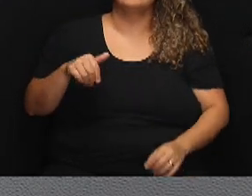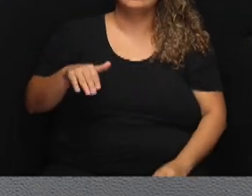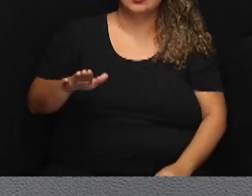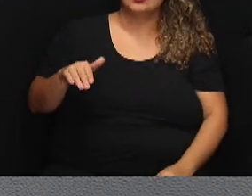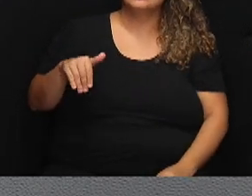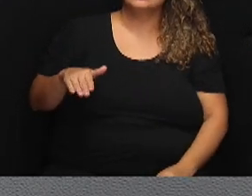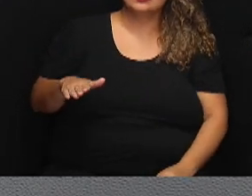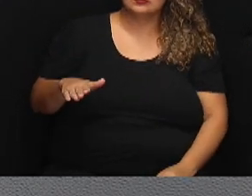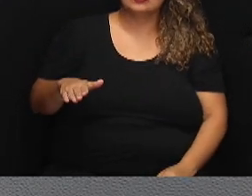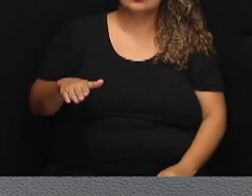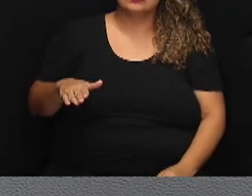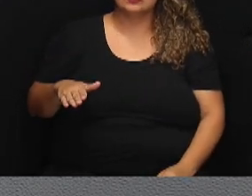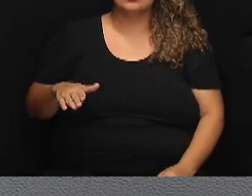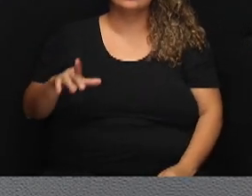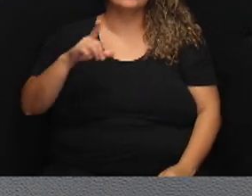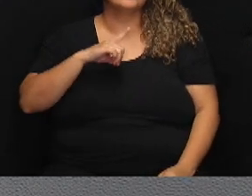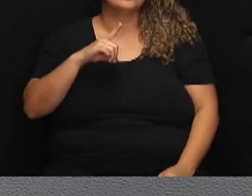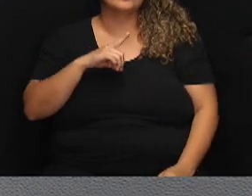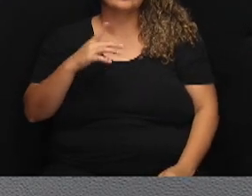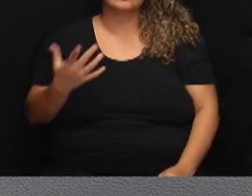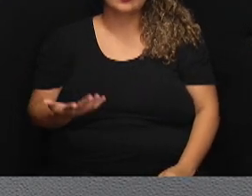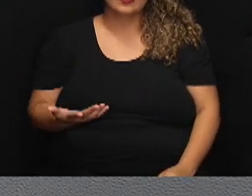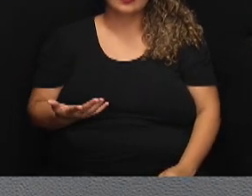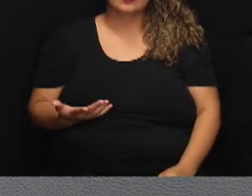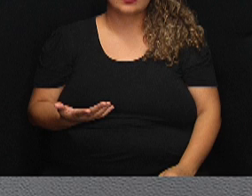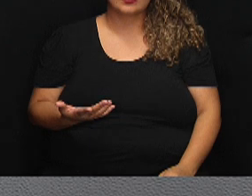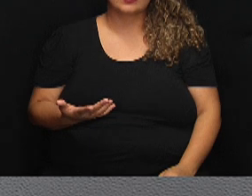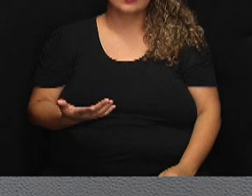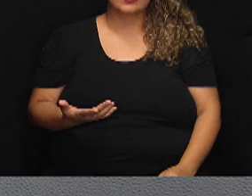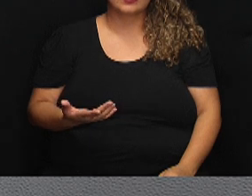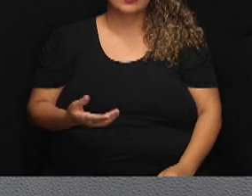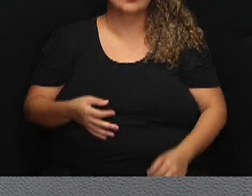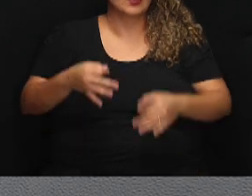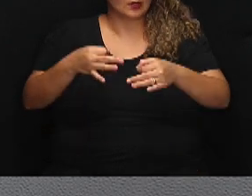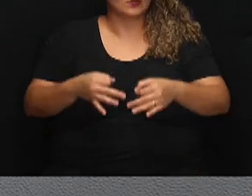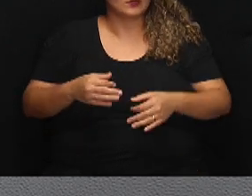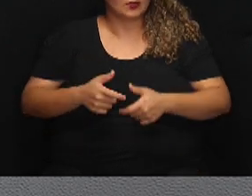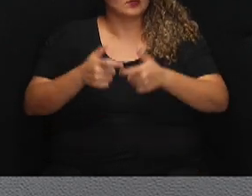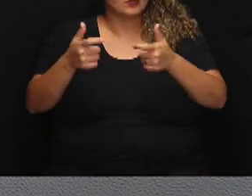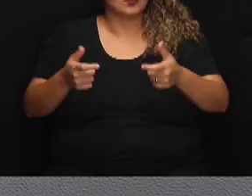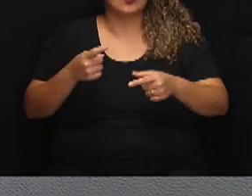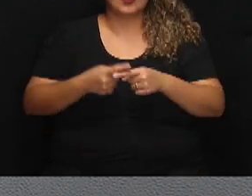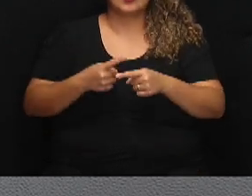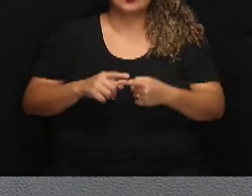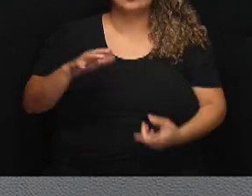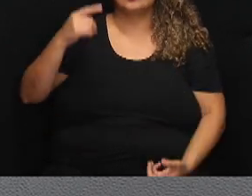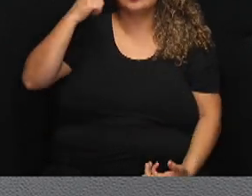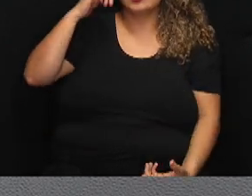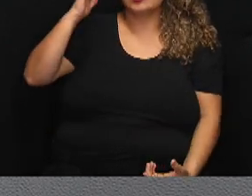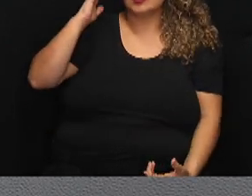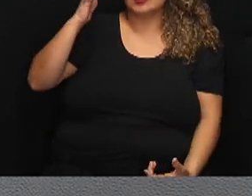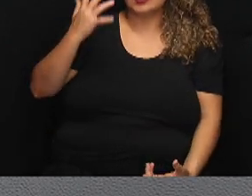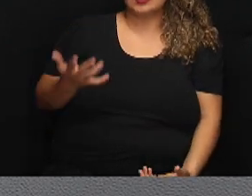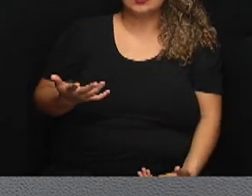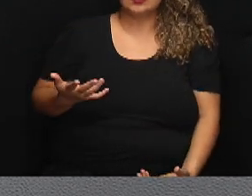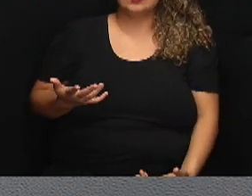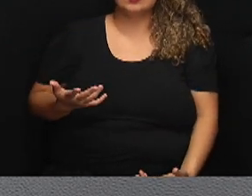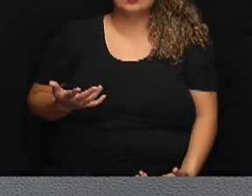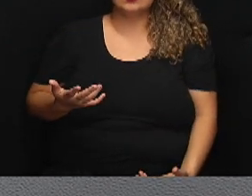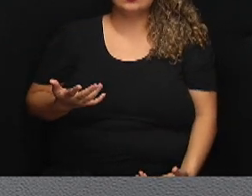ali ter uma assertividade maior. Porque quando a gente pensa, por exemplo, em destinar para